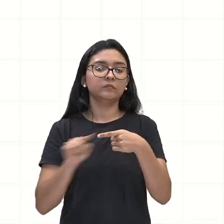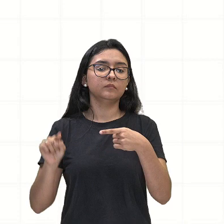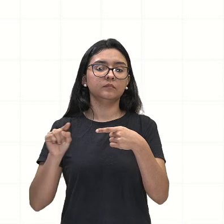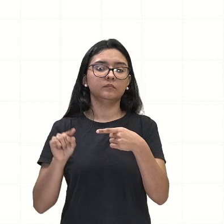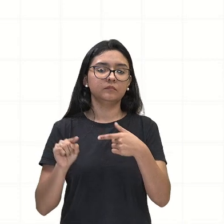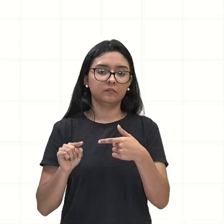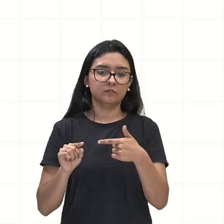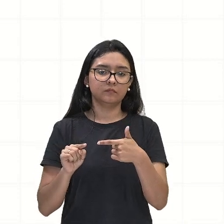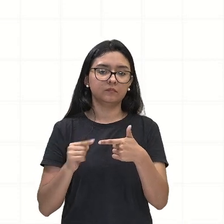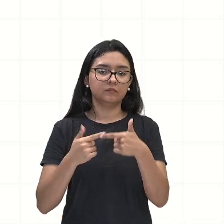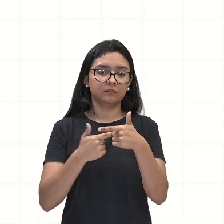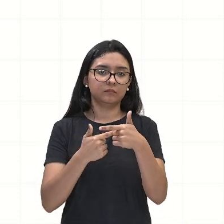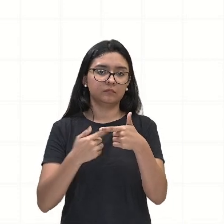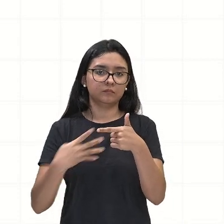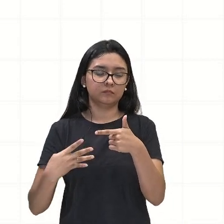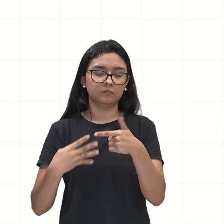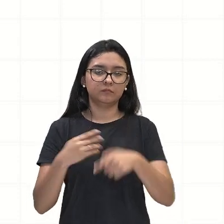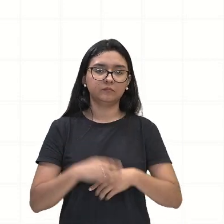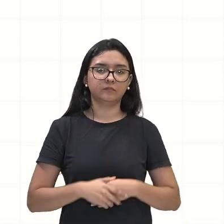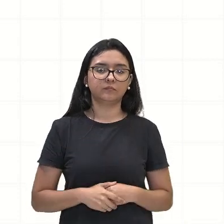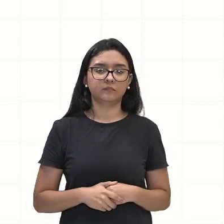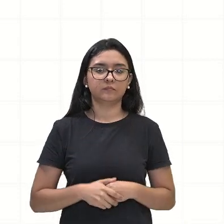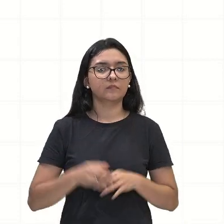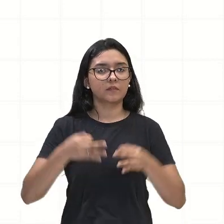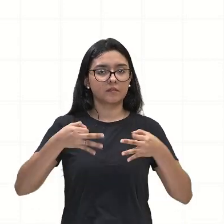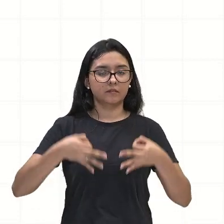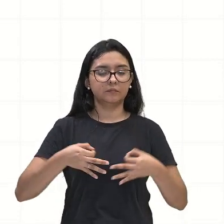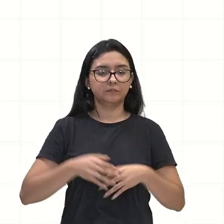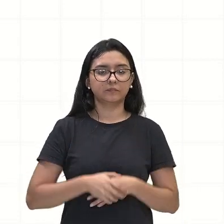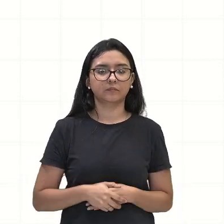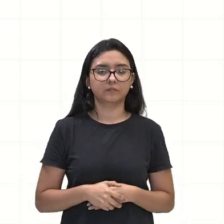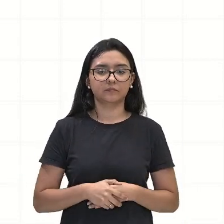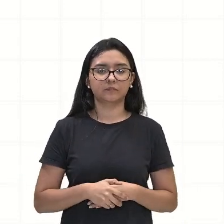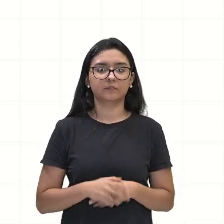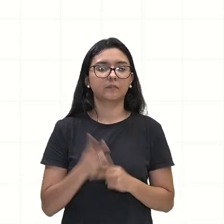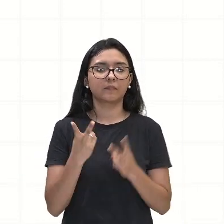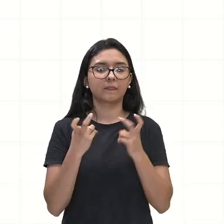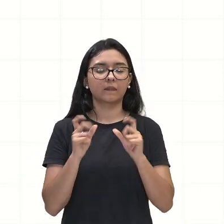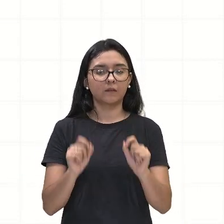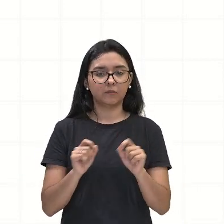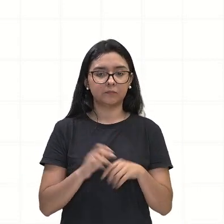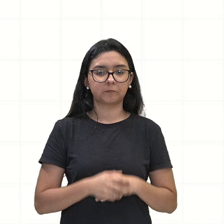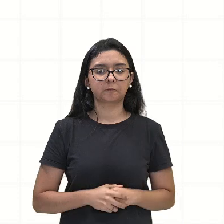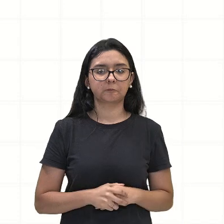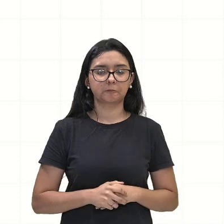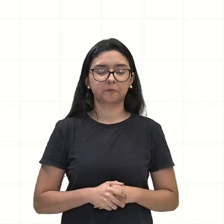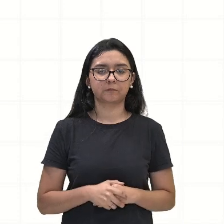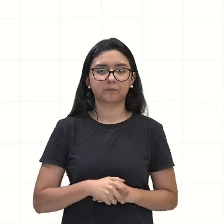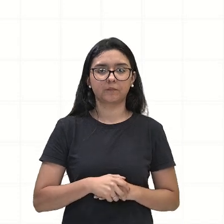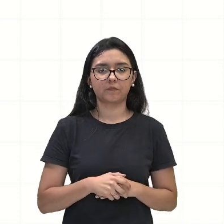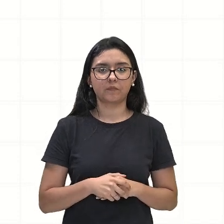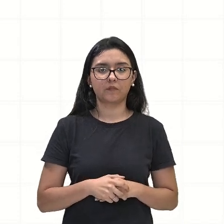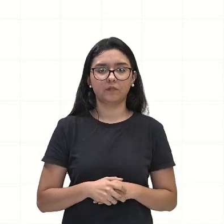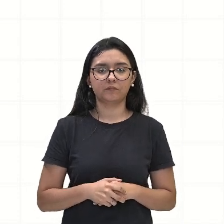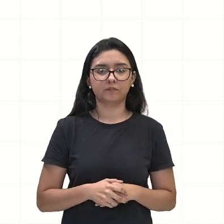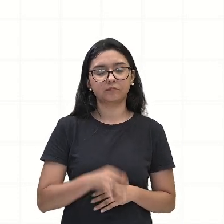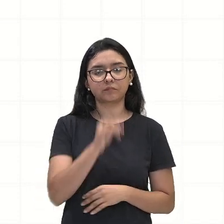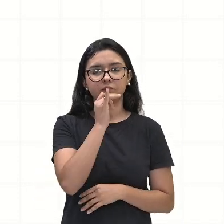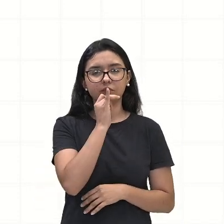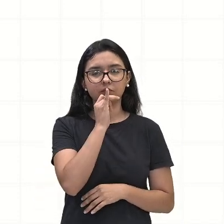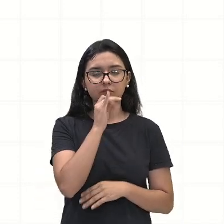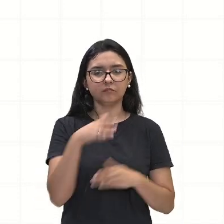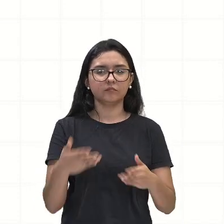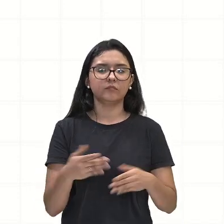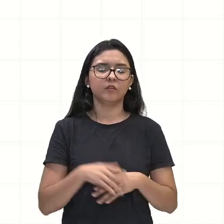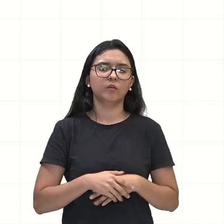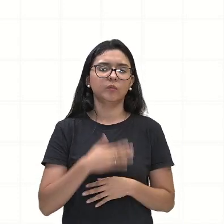dividido por 24. Correto? E aqui, ó, eu posso já ir até, por exemplo, professor, eu não